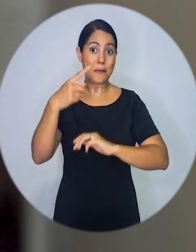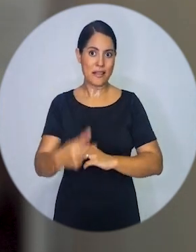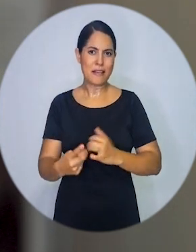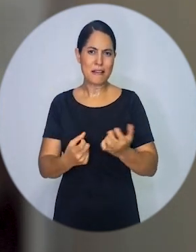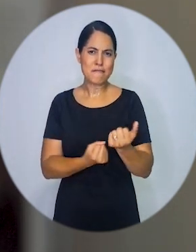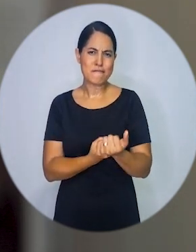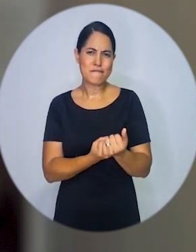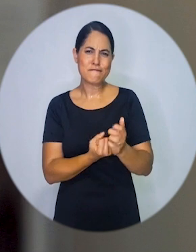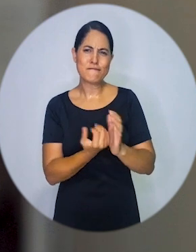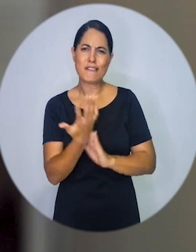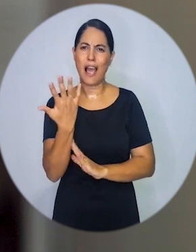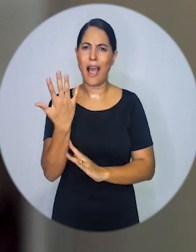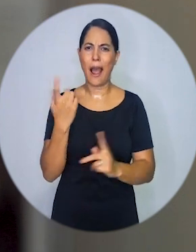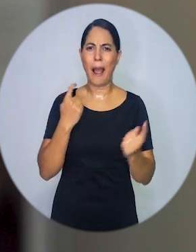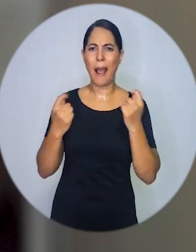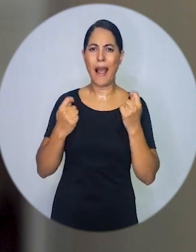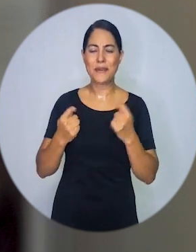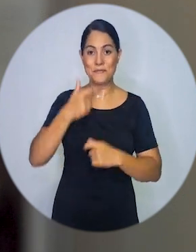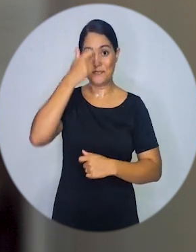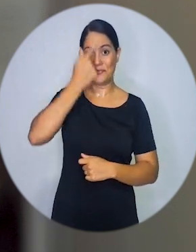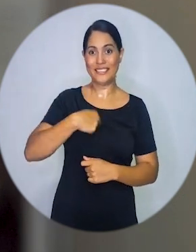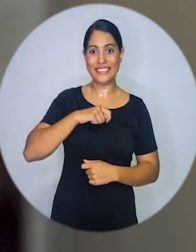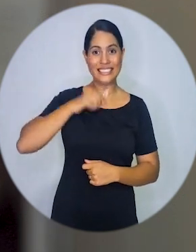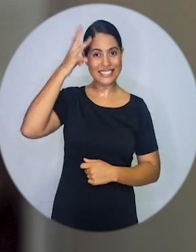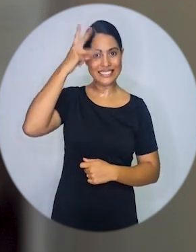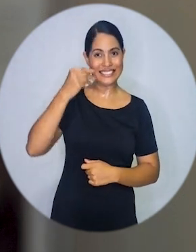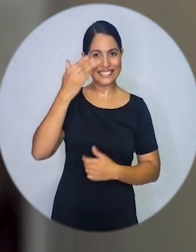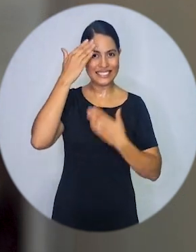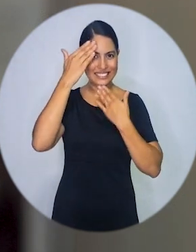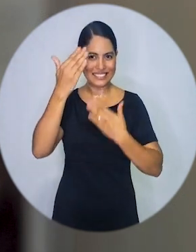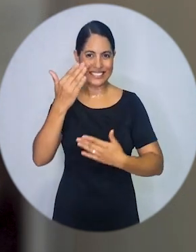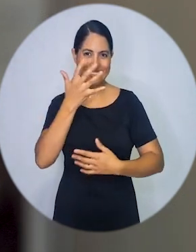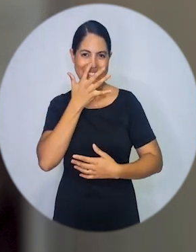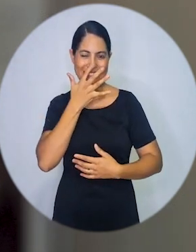entrevistas especiais, matérias exclusivas e muito mais. Eu sou